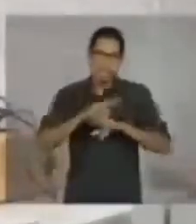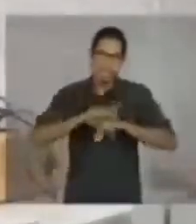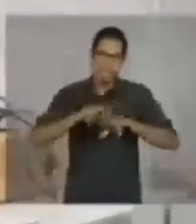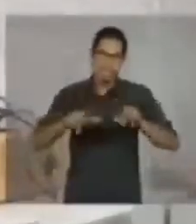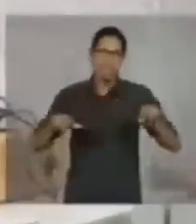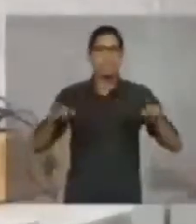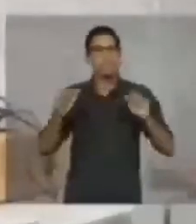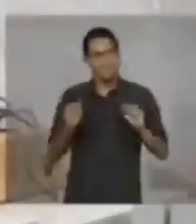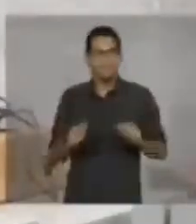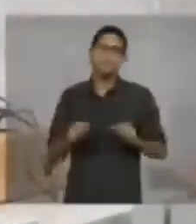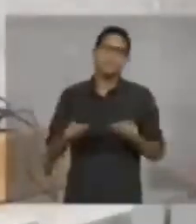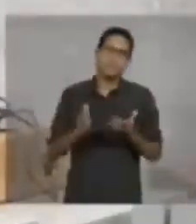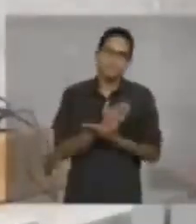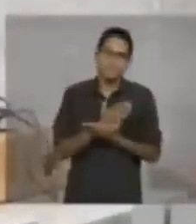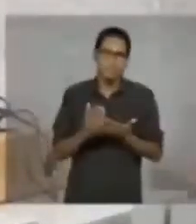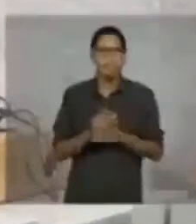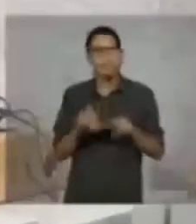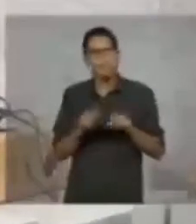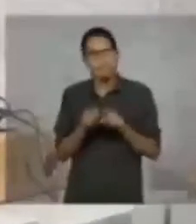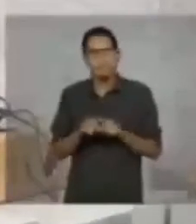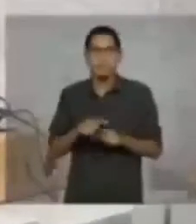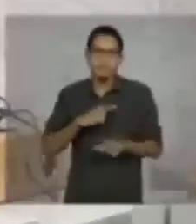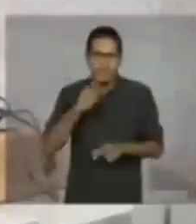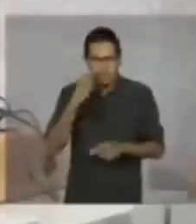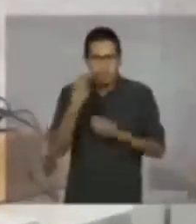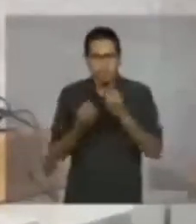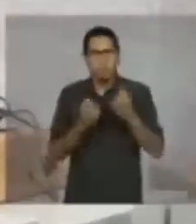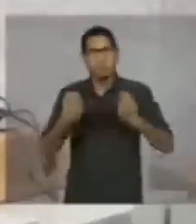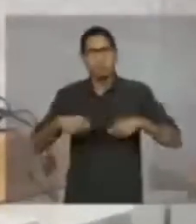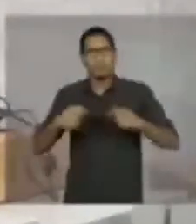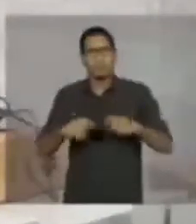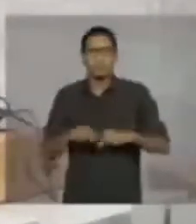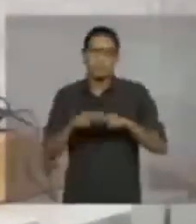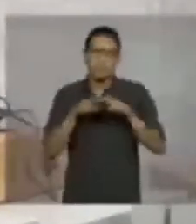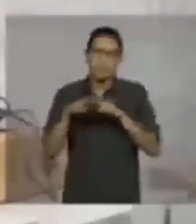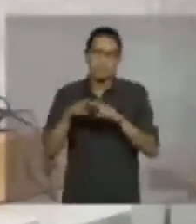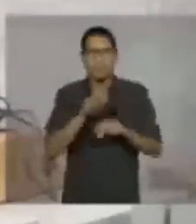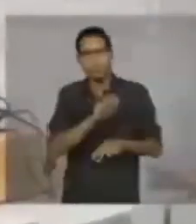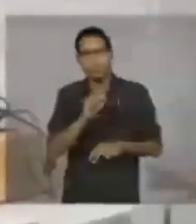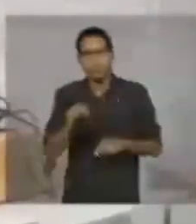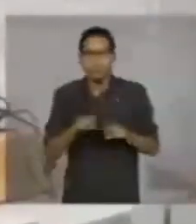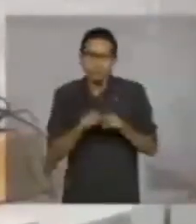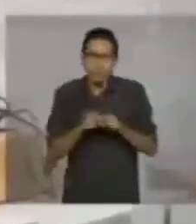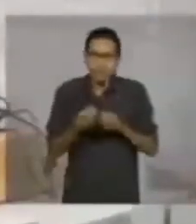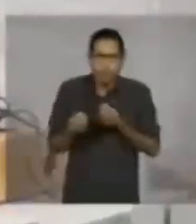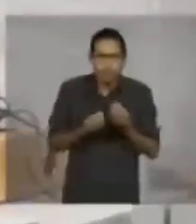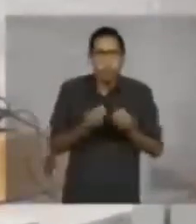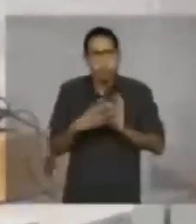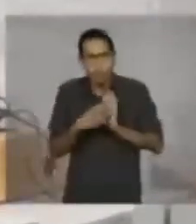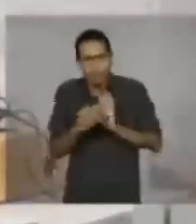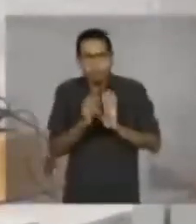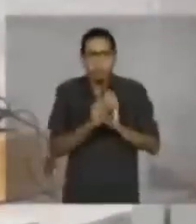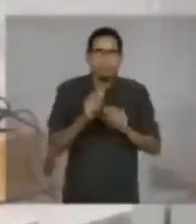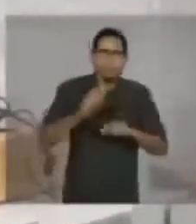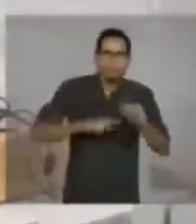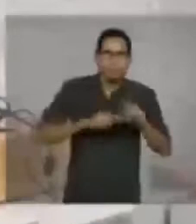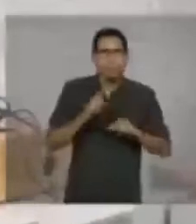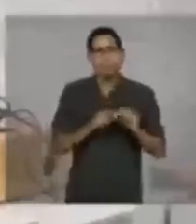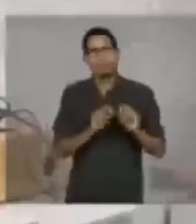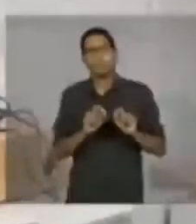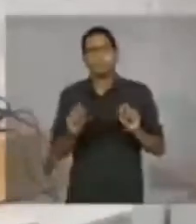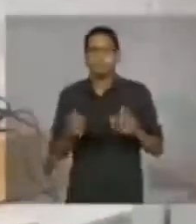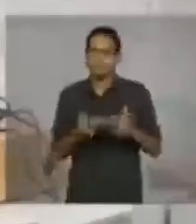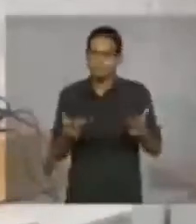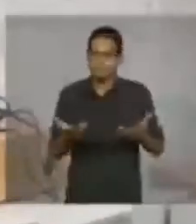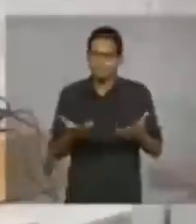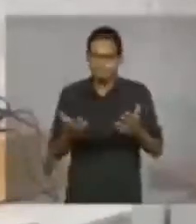Aliás, isso é uma outra questão que tem a ver com a necessidade de a gente rever o design mesmo de produtos, de embalagens, de materiais, mas,